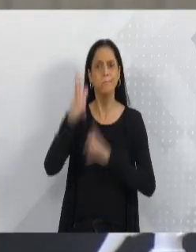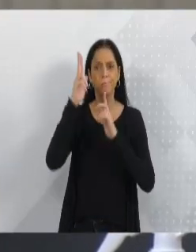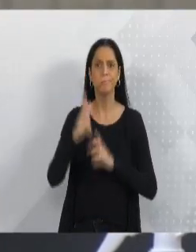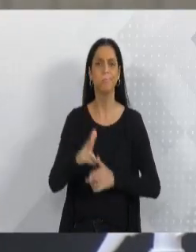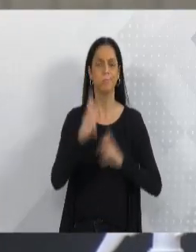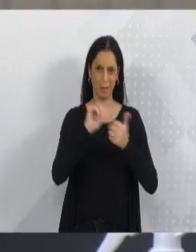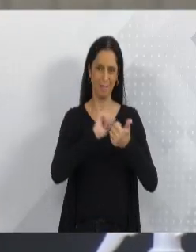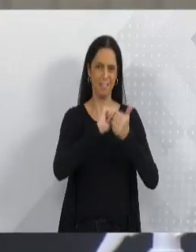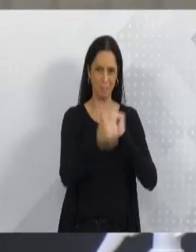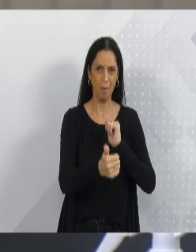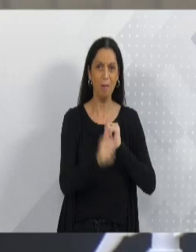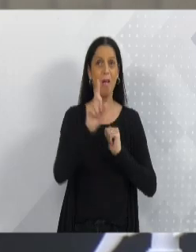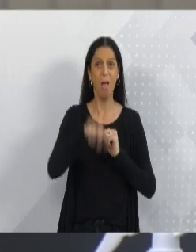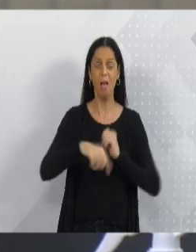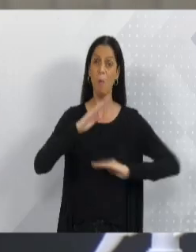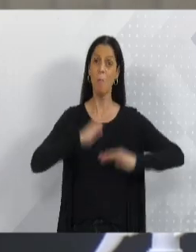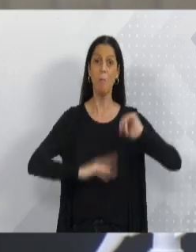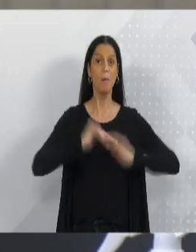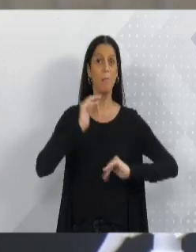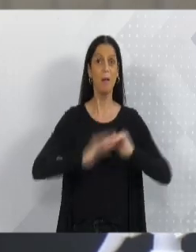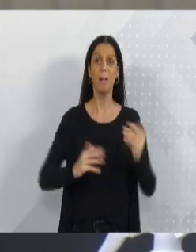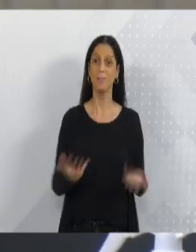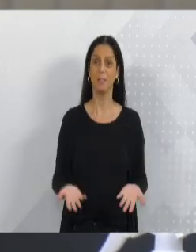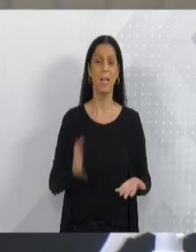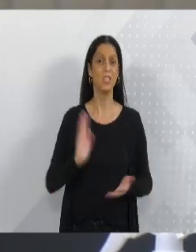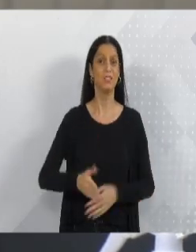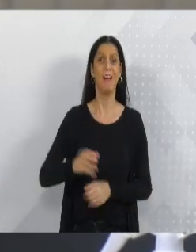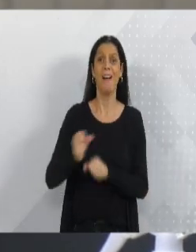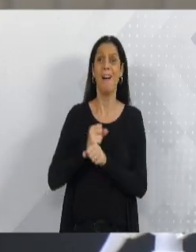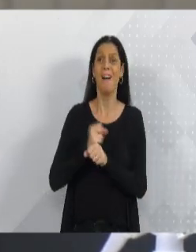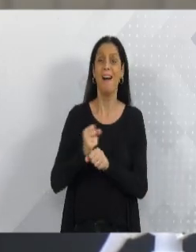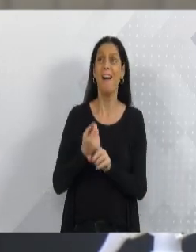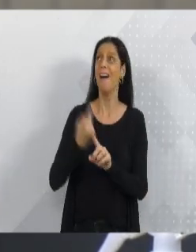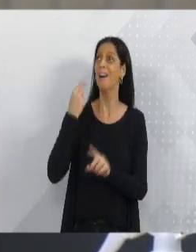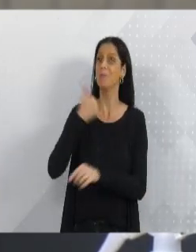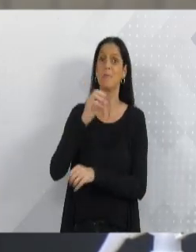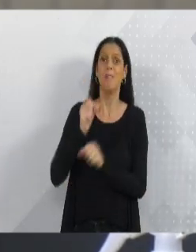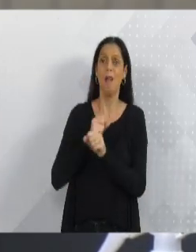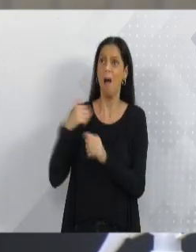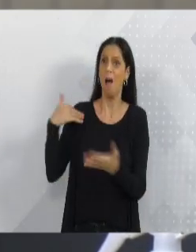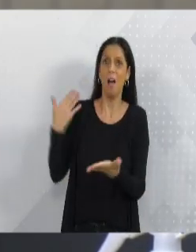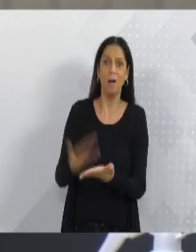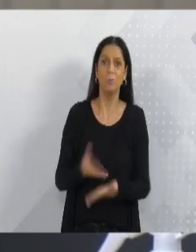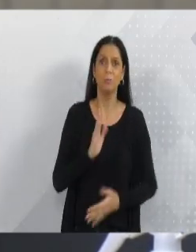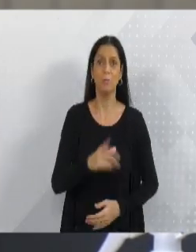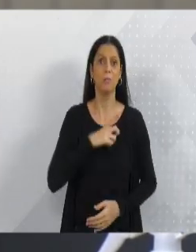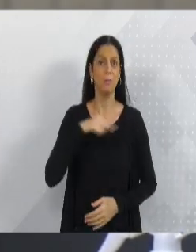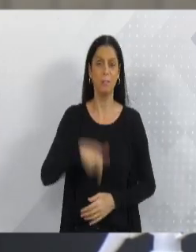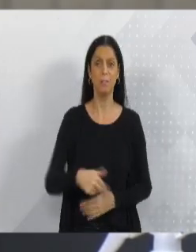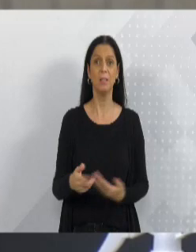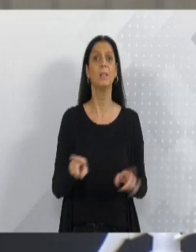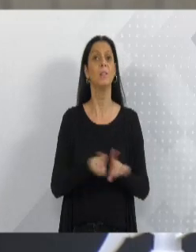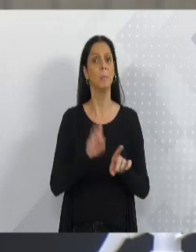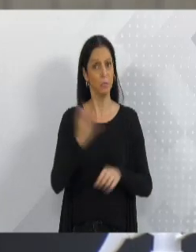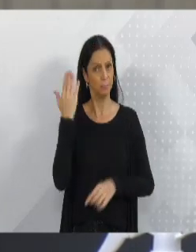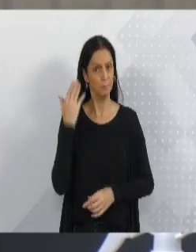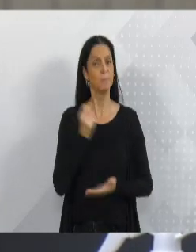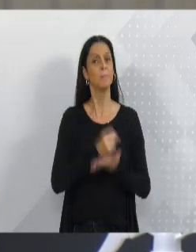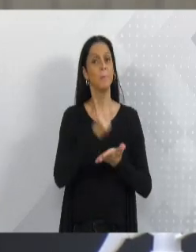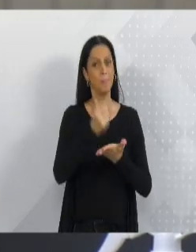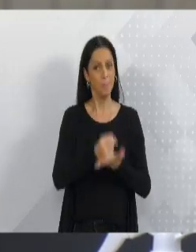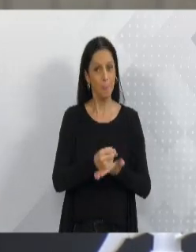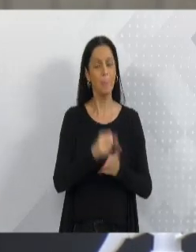alvo é uma prática centenária na cidade de Blumenau. Inclusive, protocolamos um projeto que